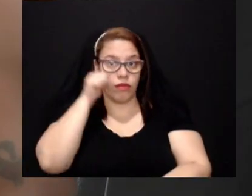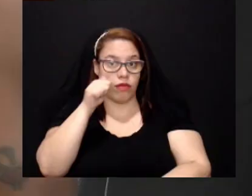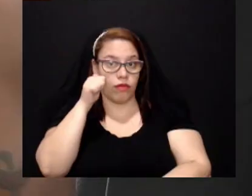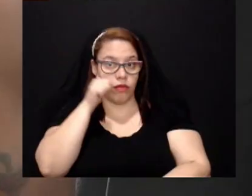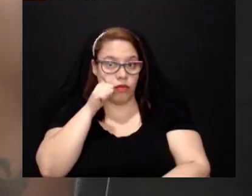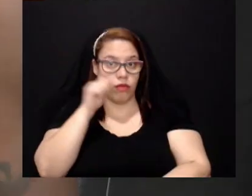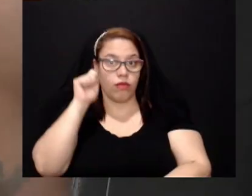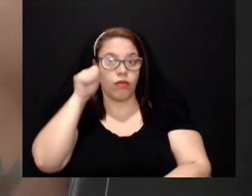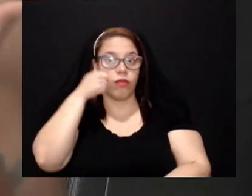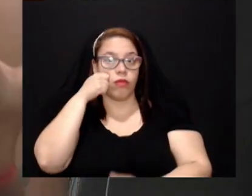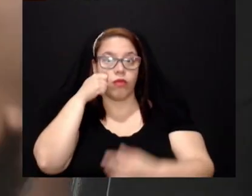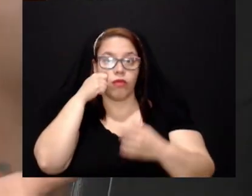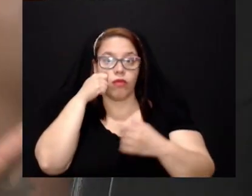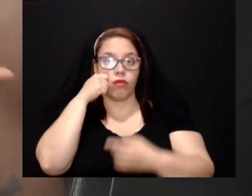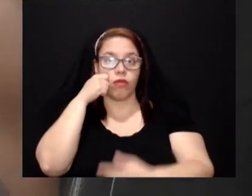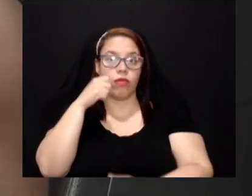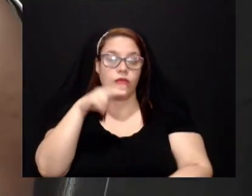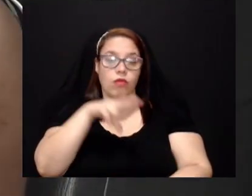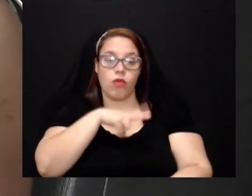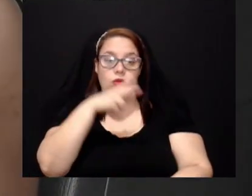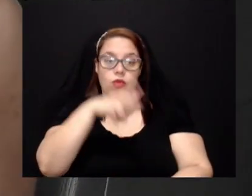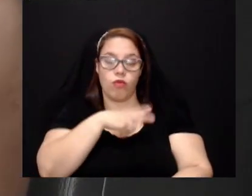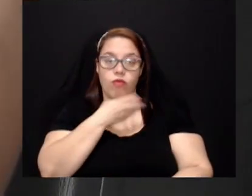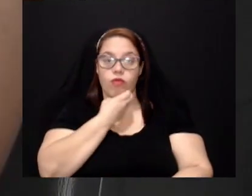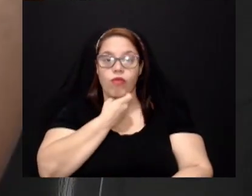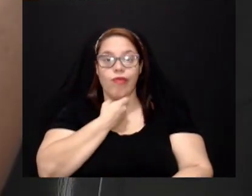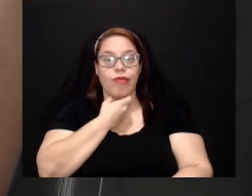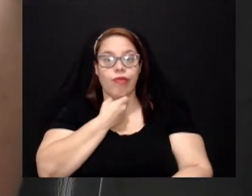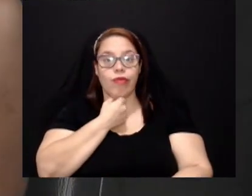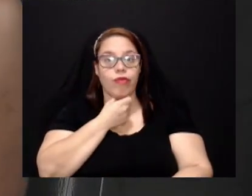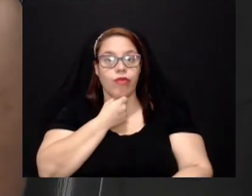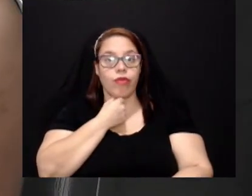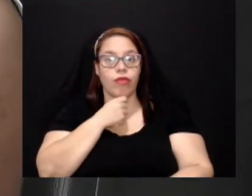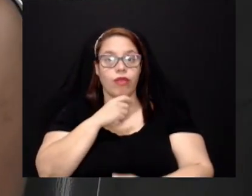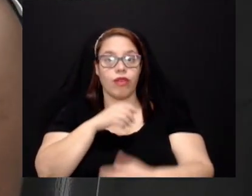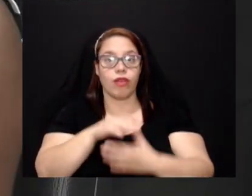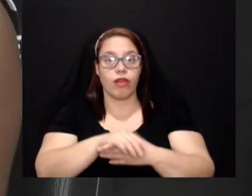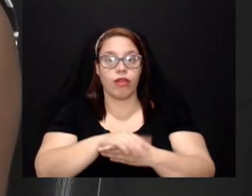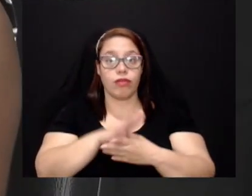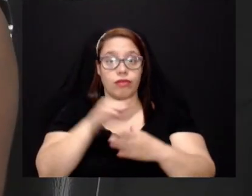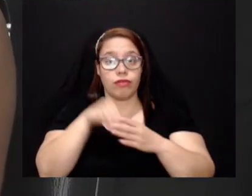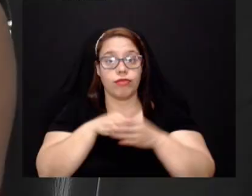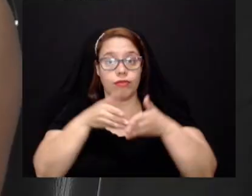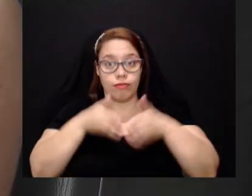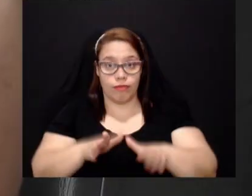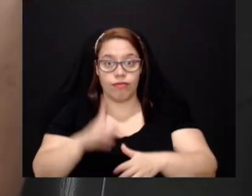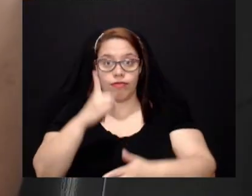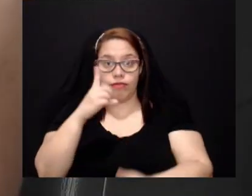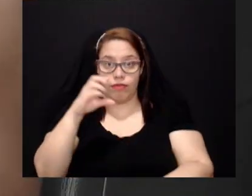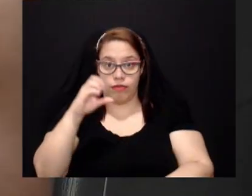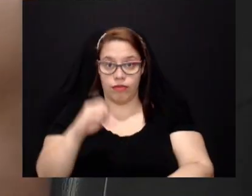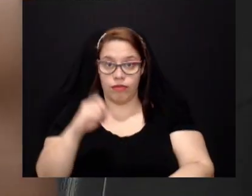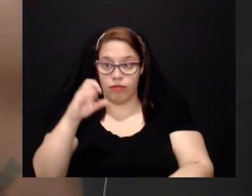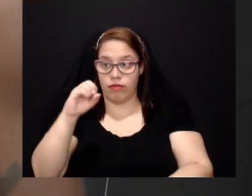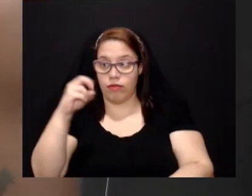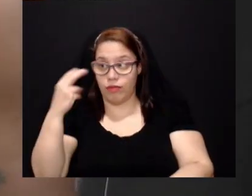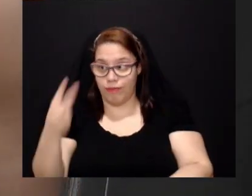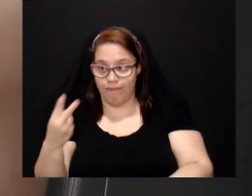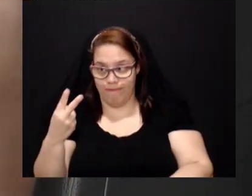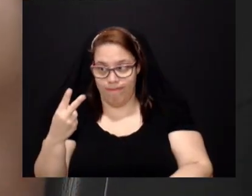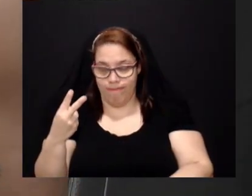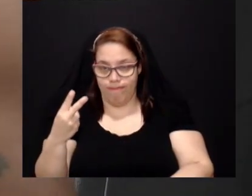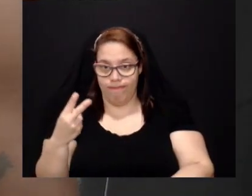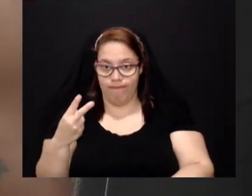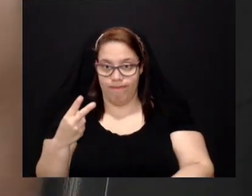com um português. Então, vai saber como a minha avó foi gerada, né? Sendo que ela nasceu em 1902. Bom, a